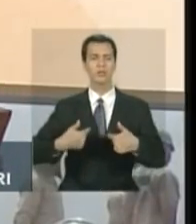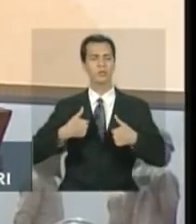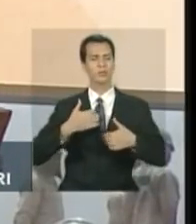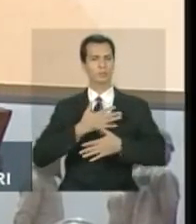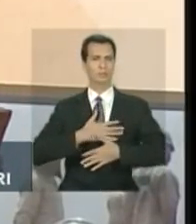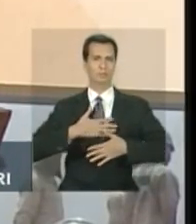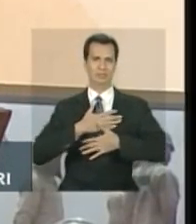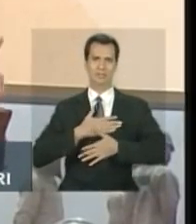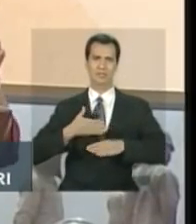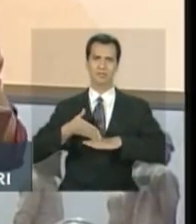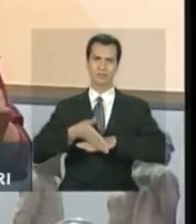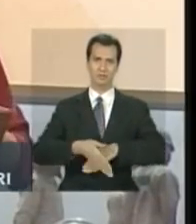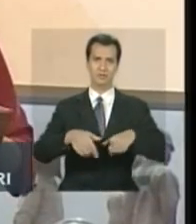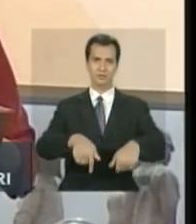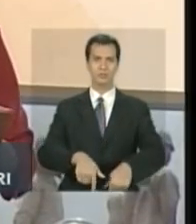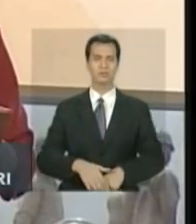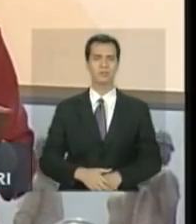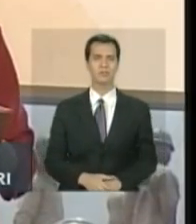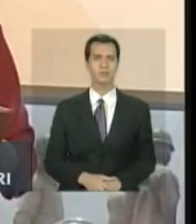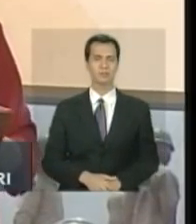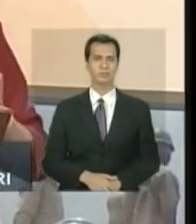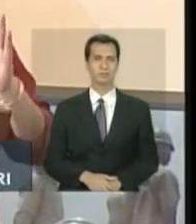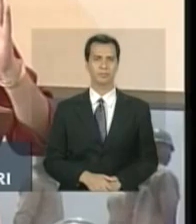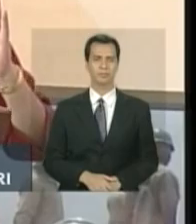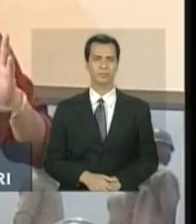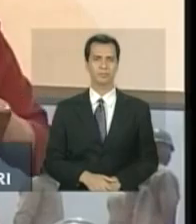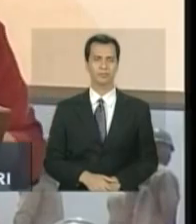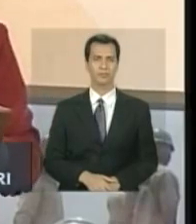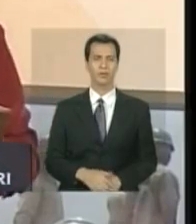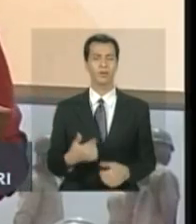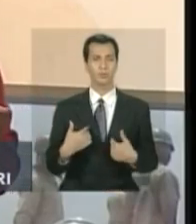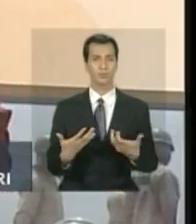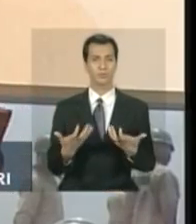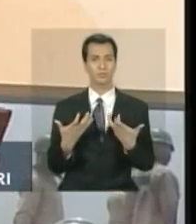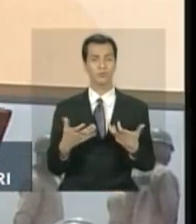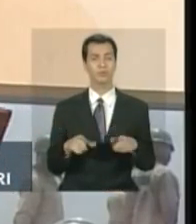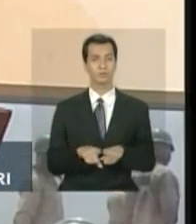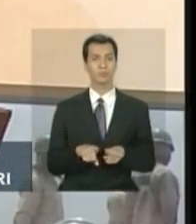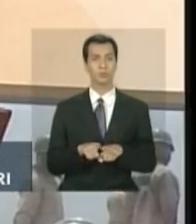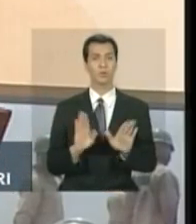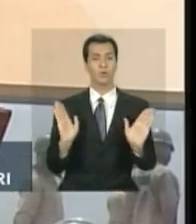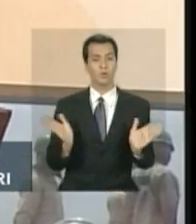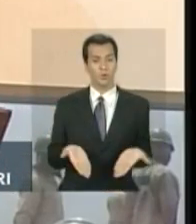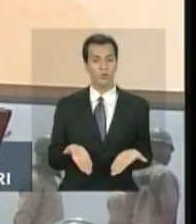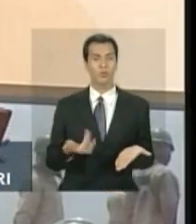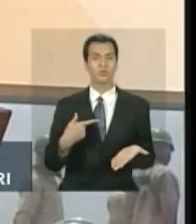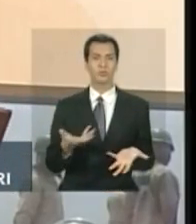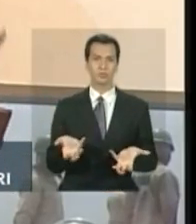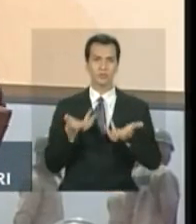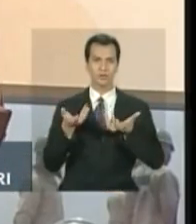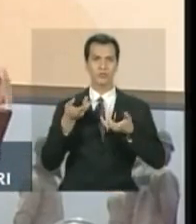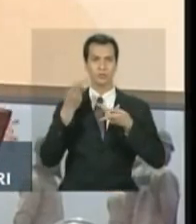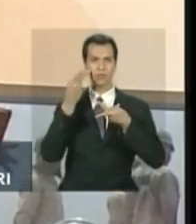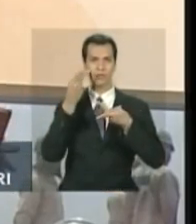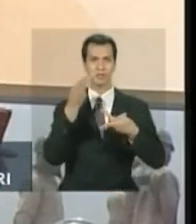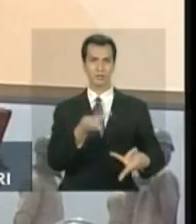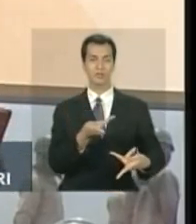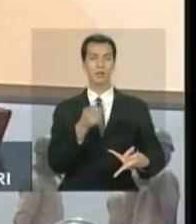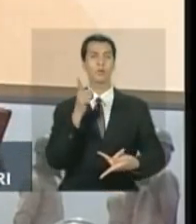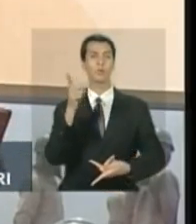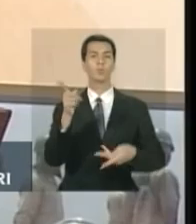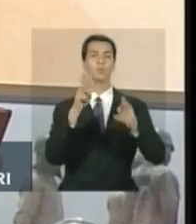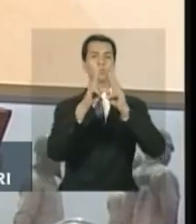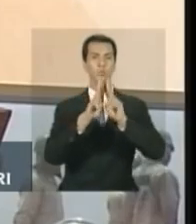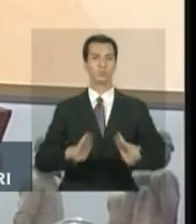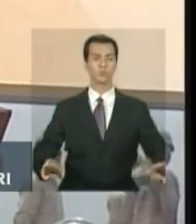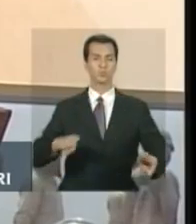ter vindo aqui e eu queria ainda, hoje, ter a oportunidade de visitar o Museu